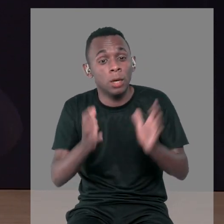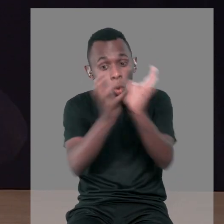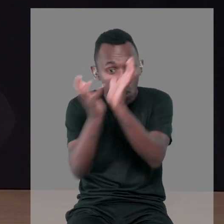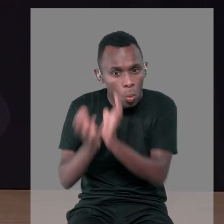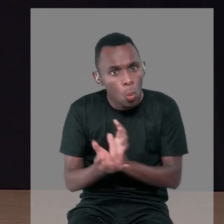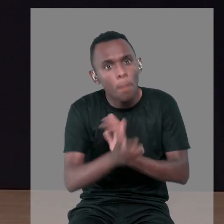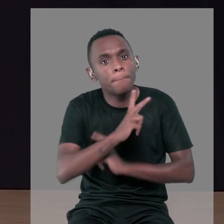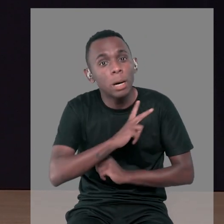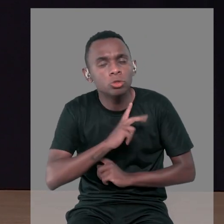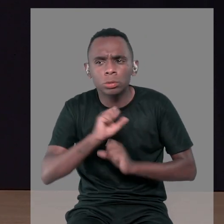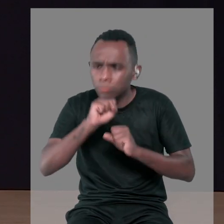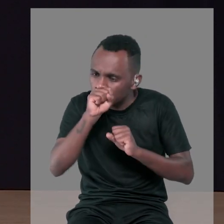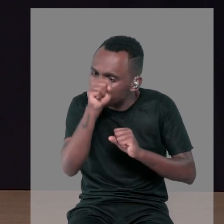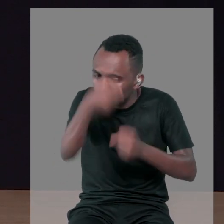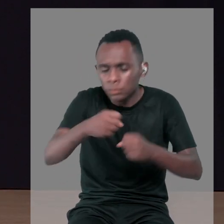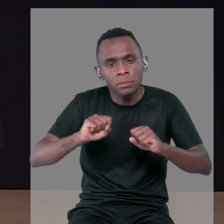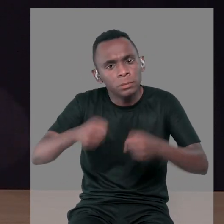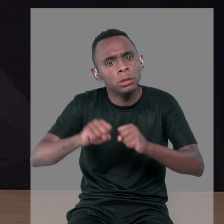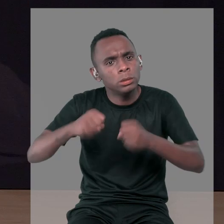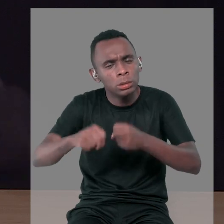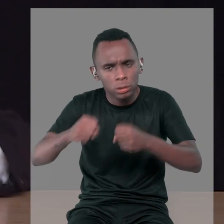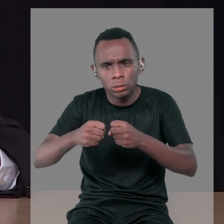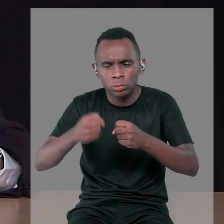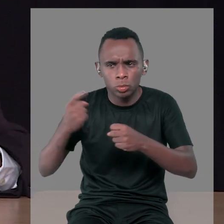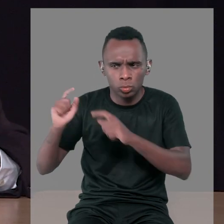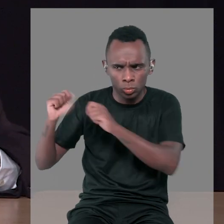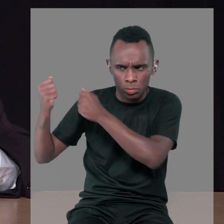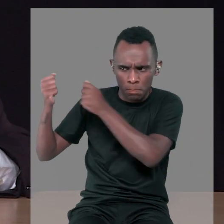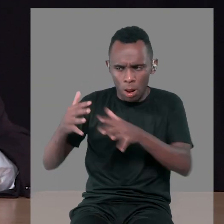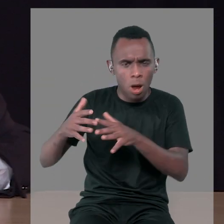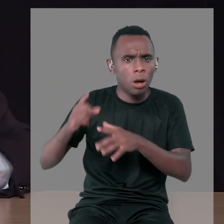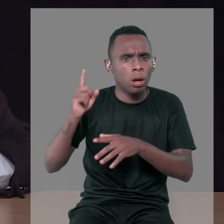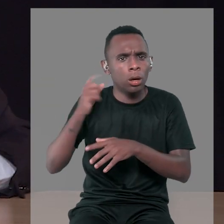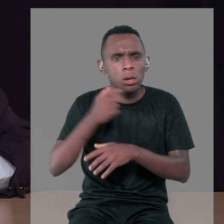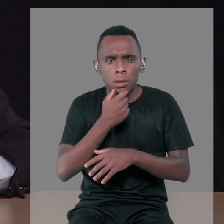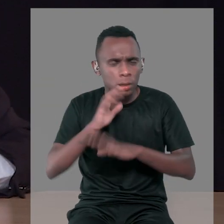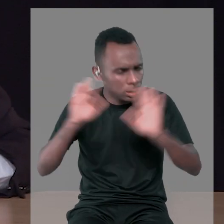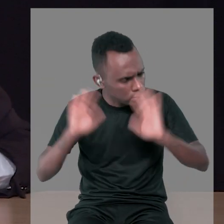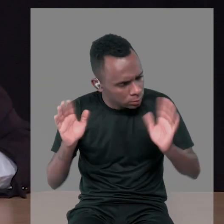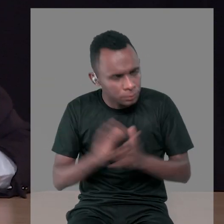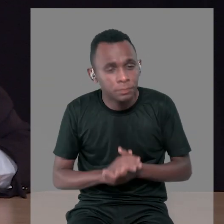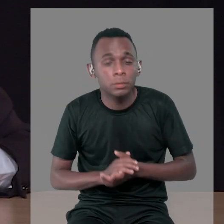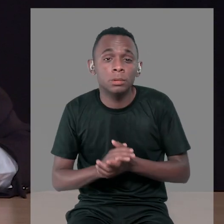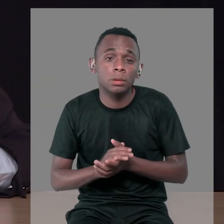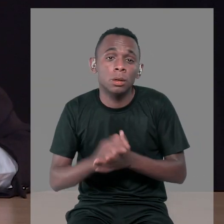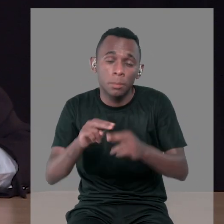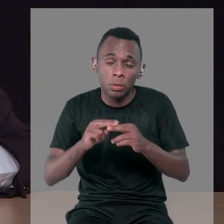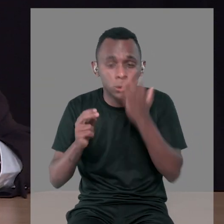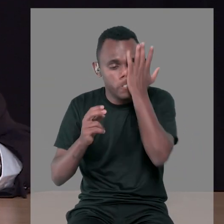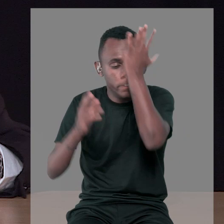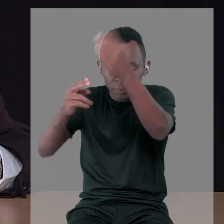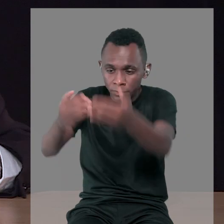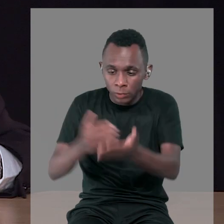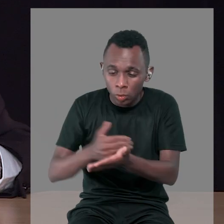resistiram ao domínio inglês, que, portanto, estariam na origem, né, da liberdade americana.